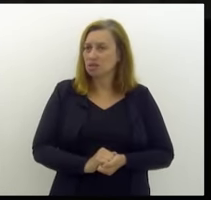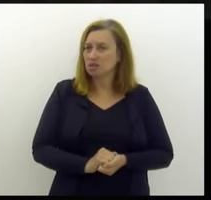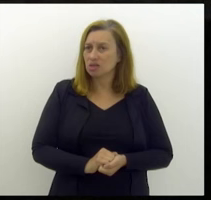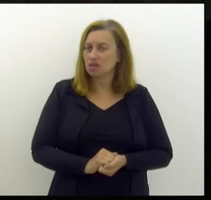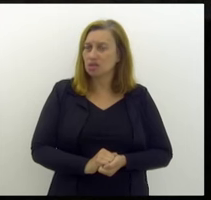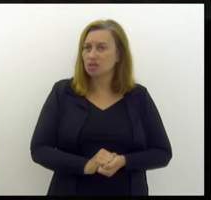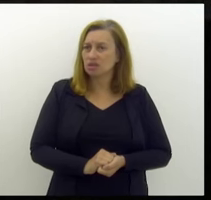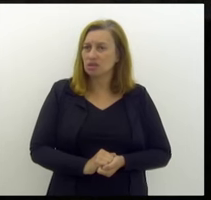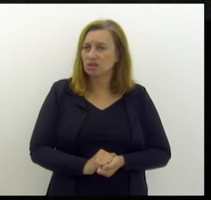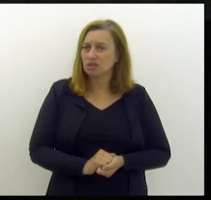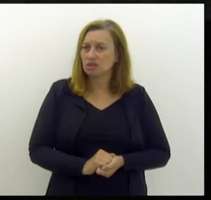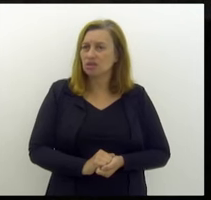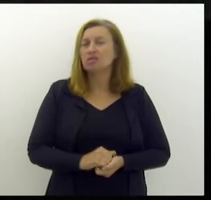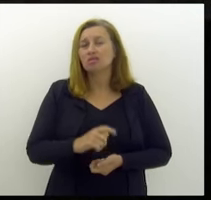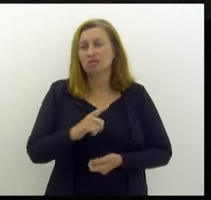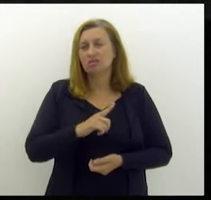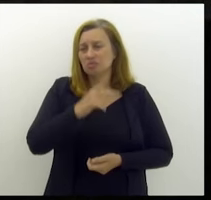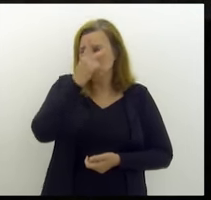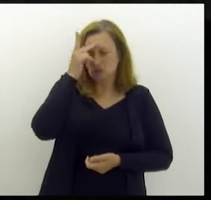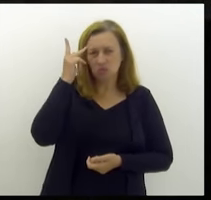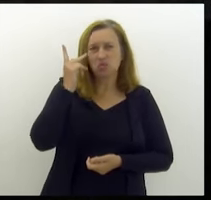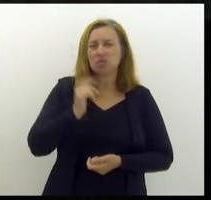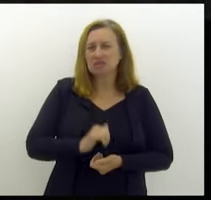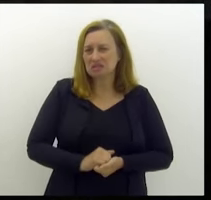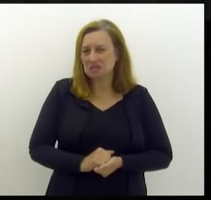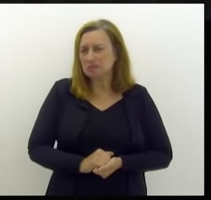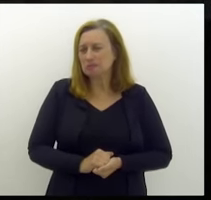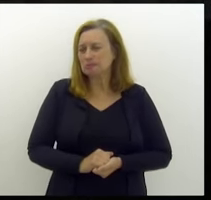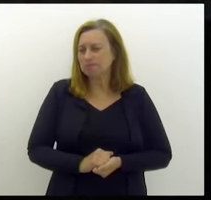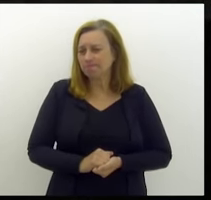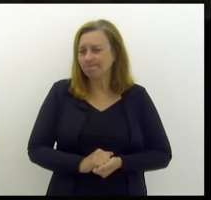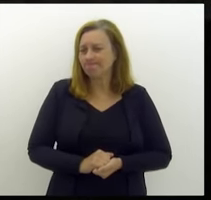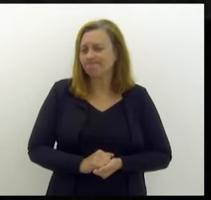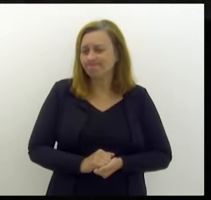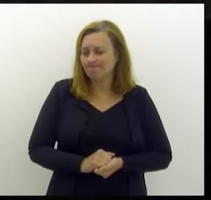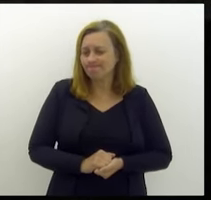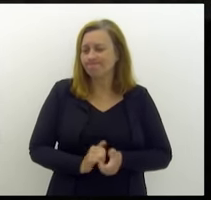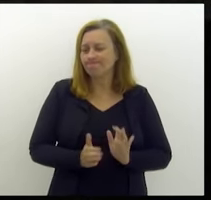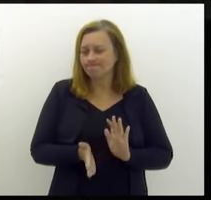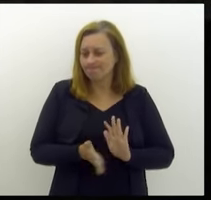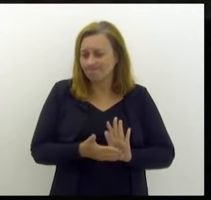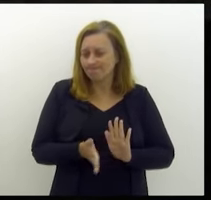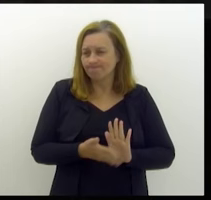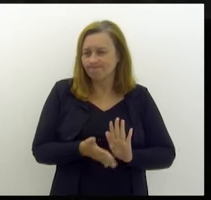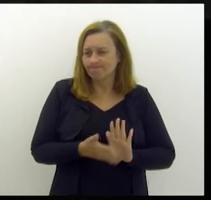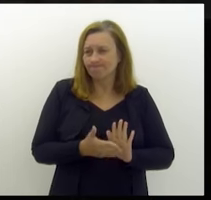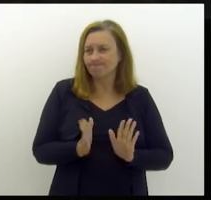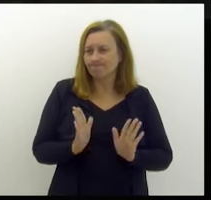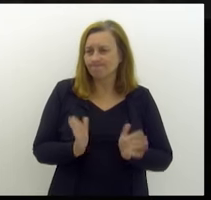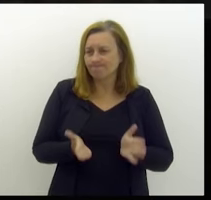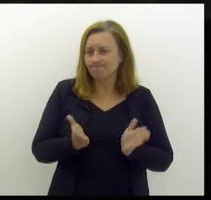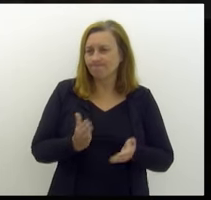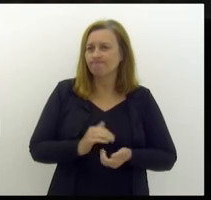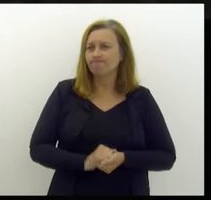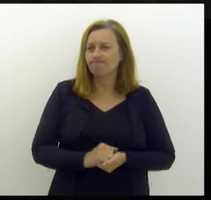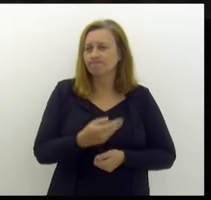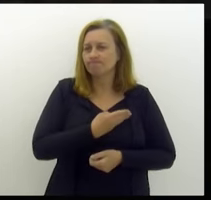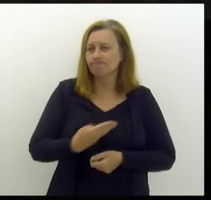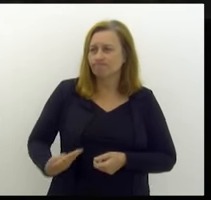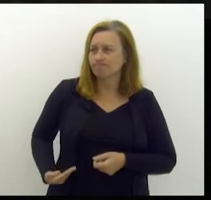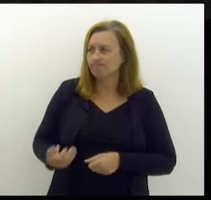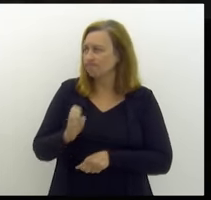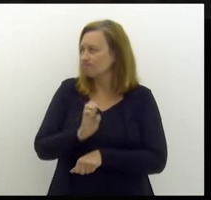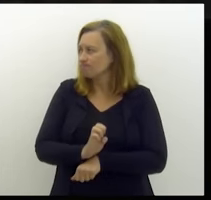dados são pessoas e termos essa visão essas propostas que vem hoje do Governo do